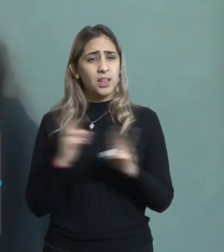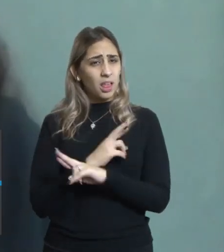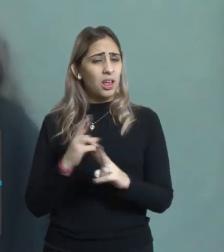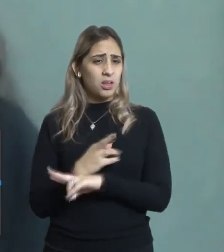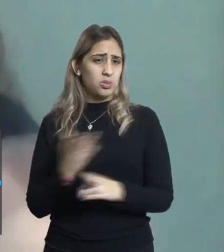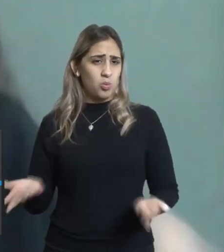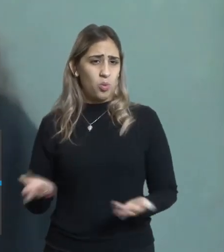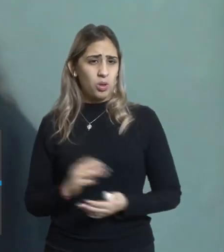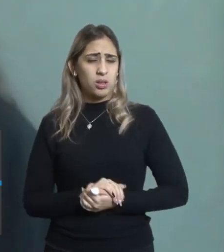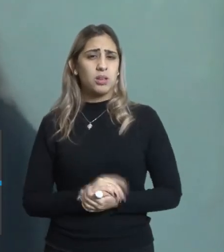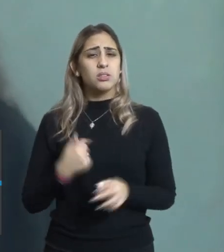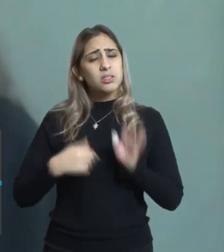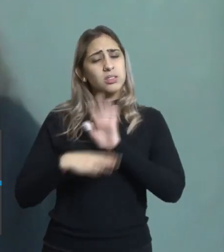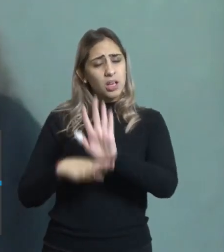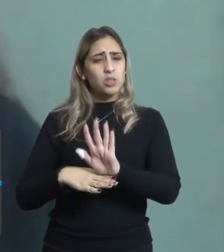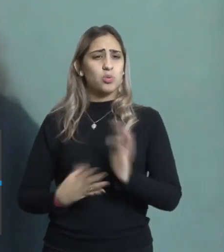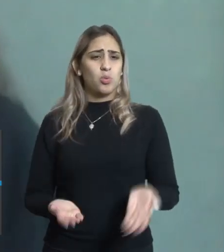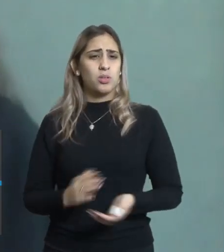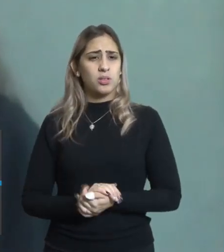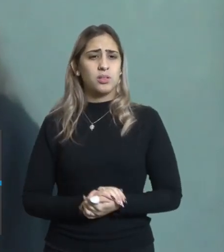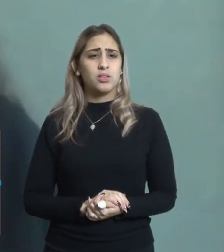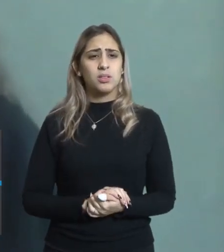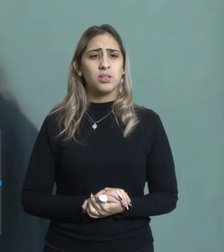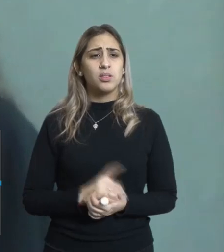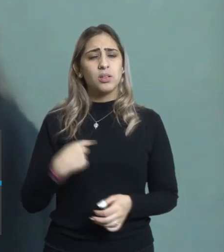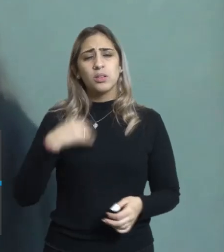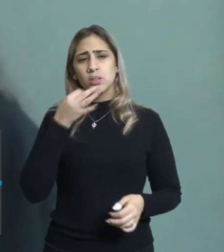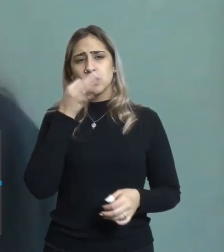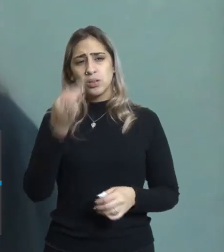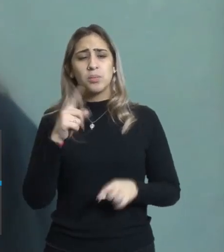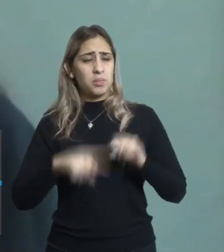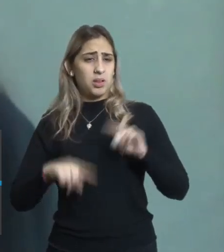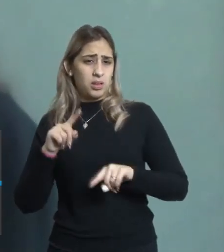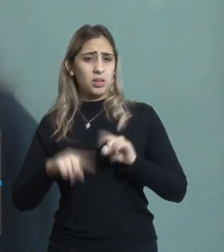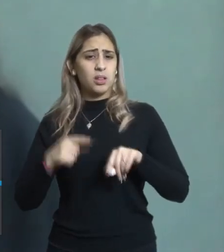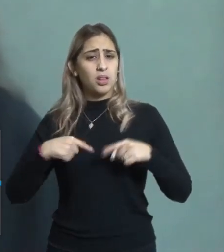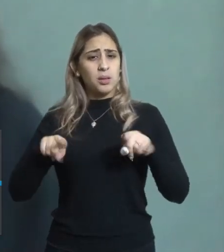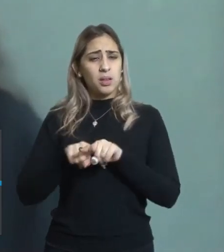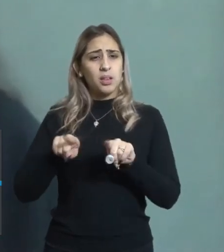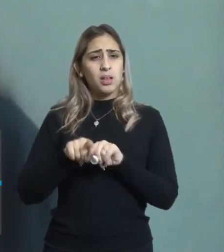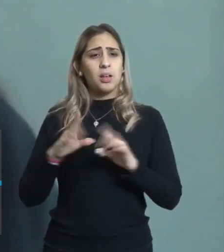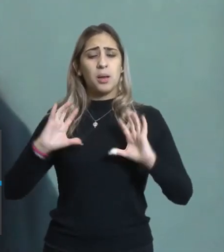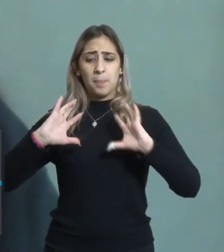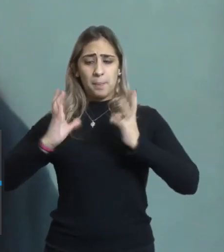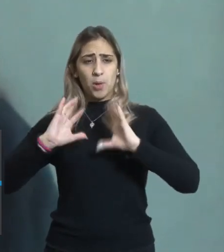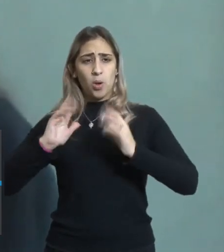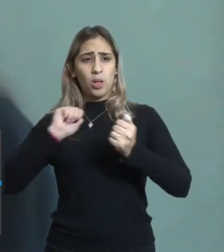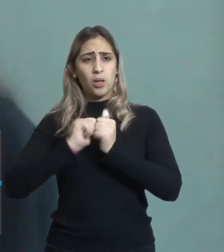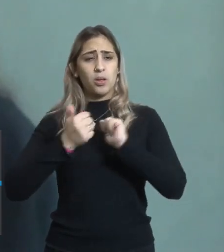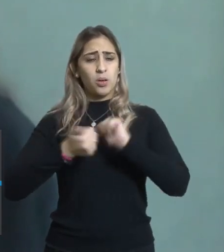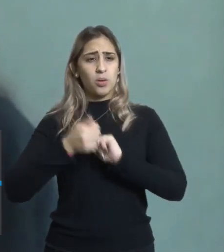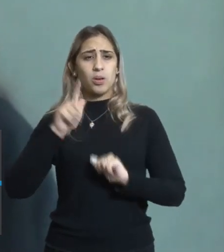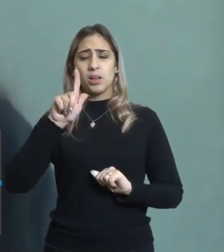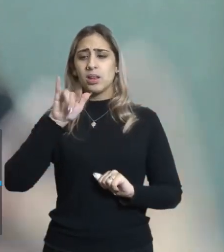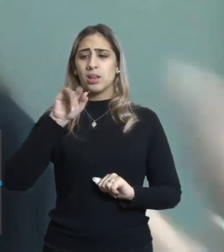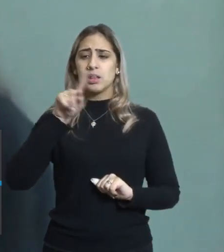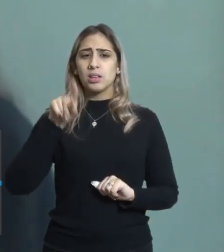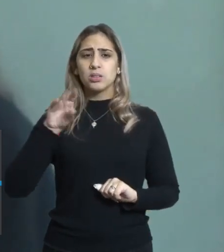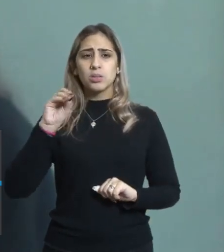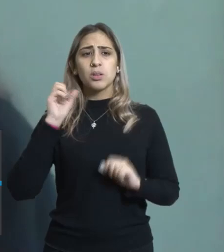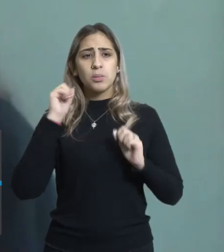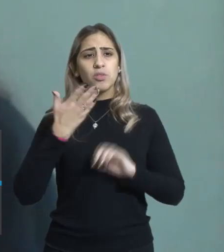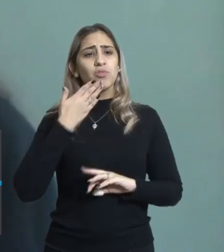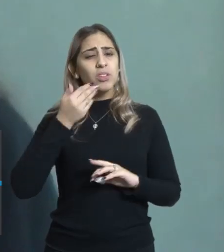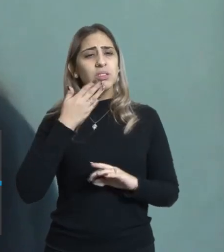relacionem, né? se ajudem. Uma sugestão de um material também, a bola adaptada com guiso, que pode facilitar em